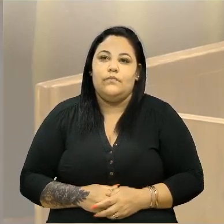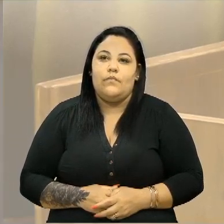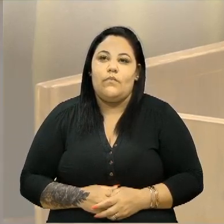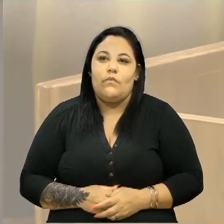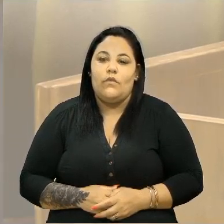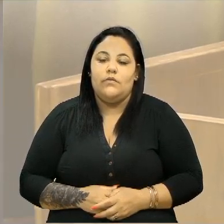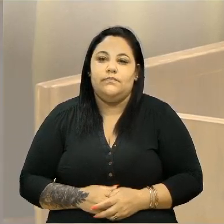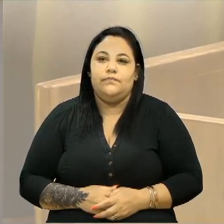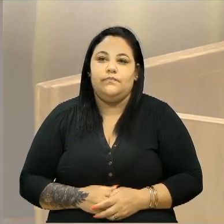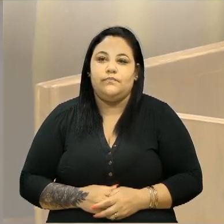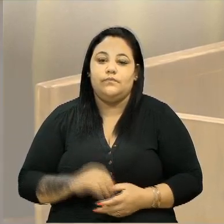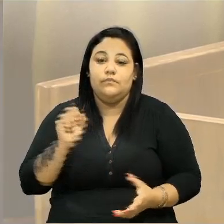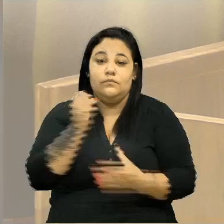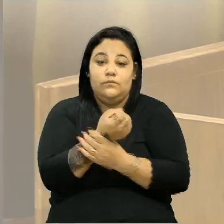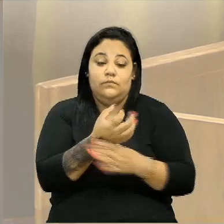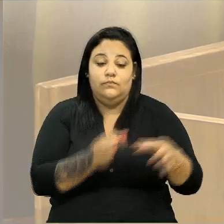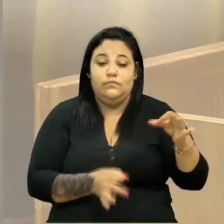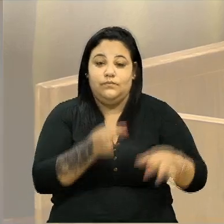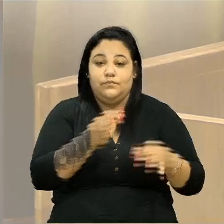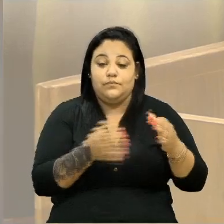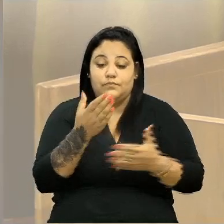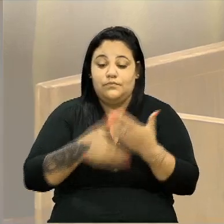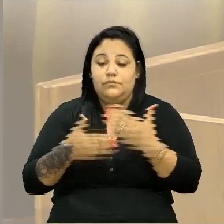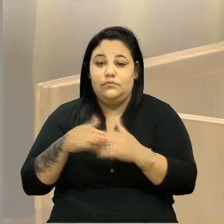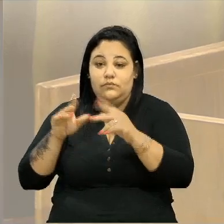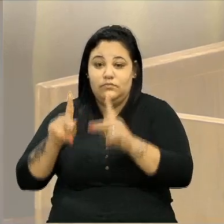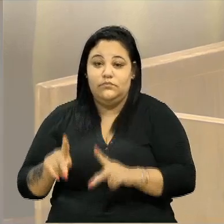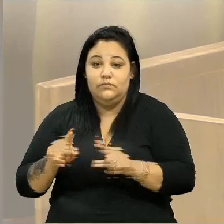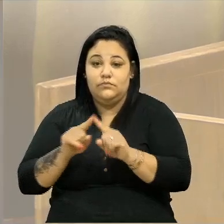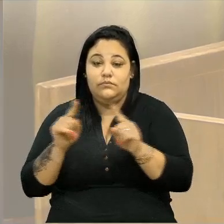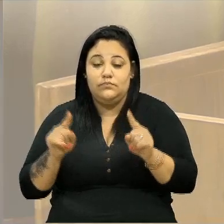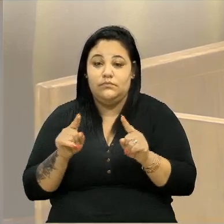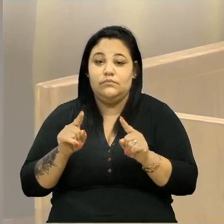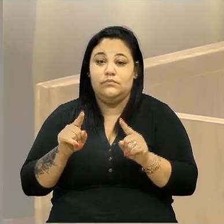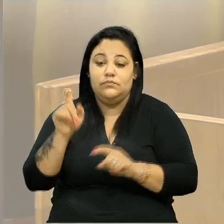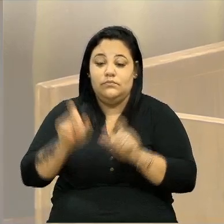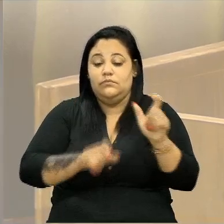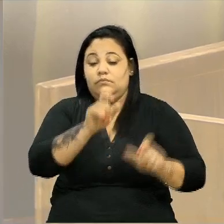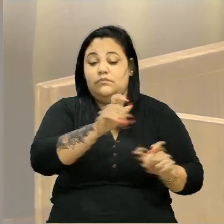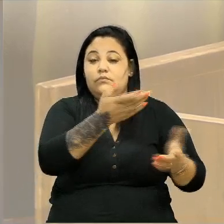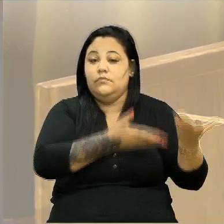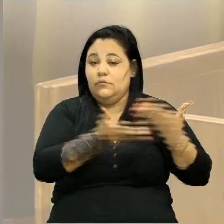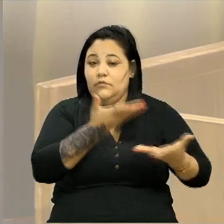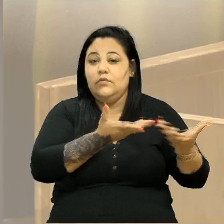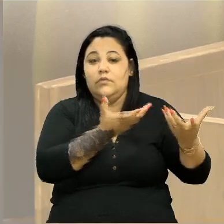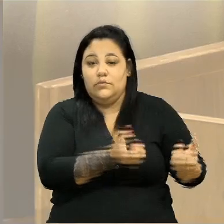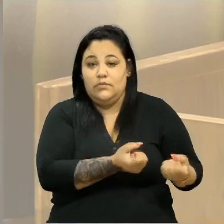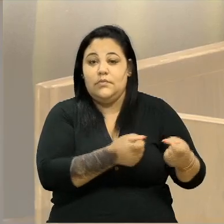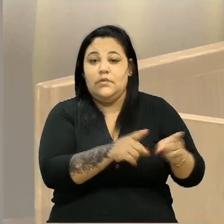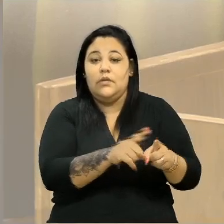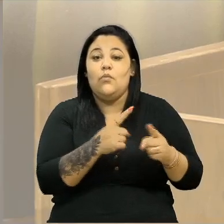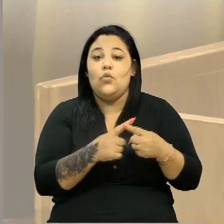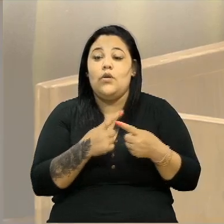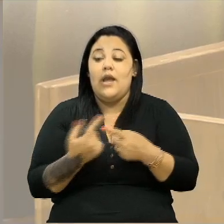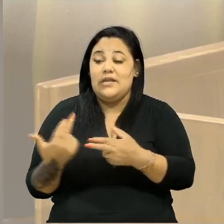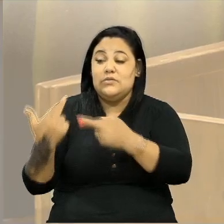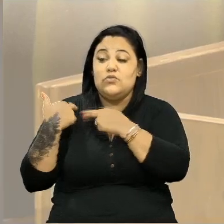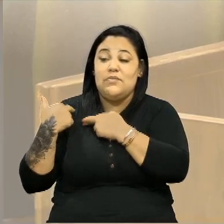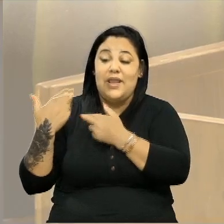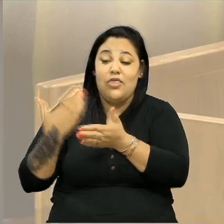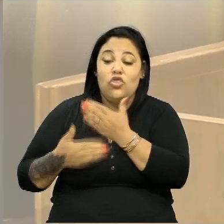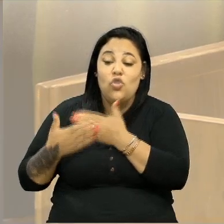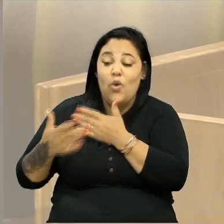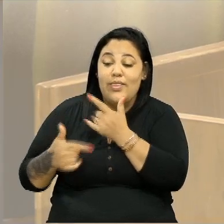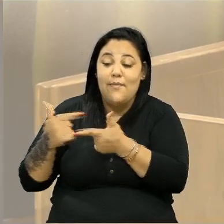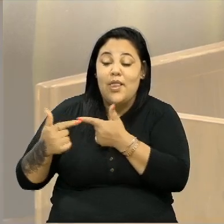É a segurança jurídica tanto para os operadores quanto para as pessoas que são atendidas, pois a responsabilidade pelo serviço